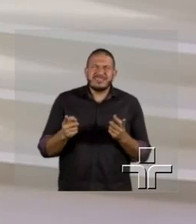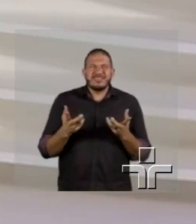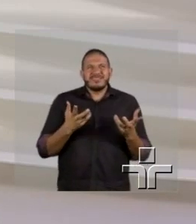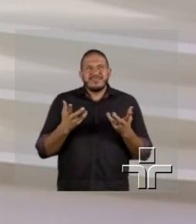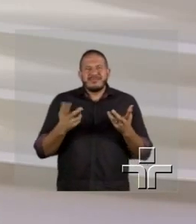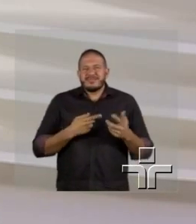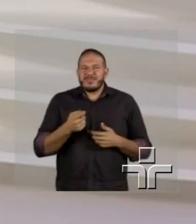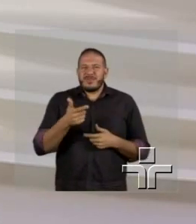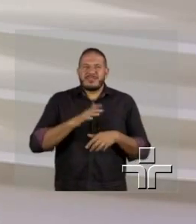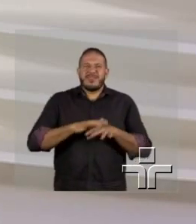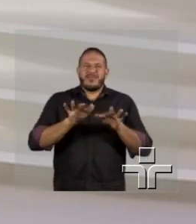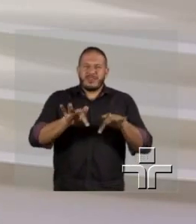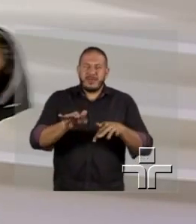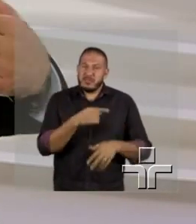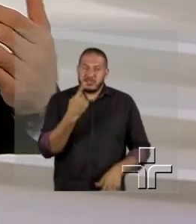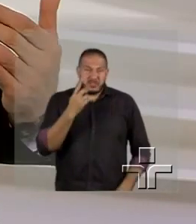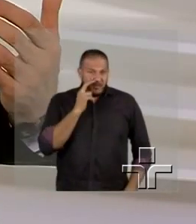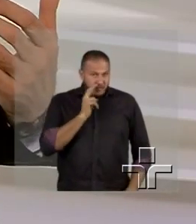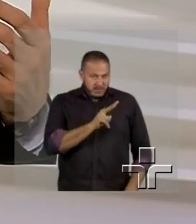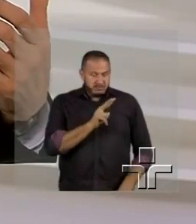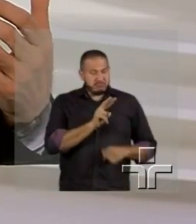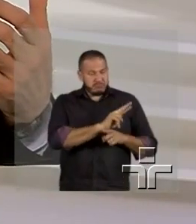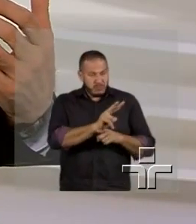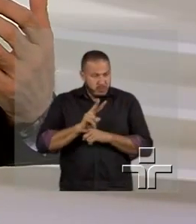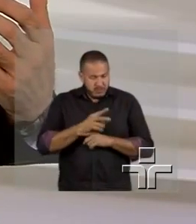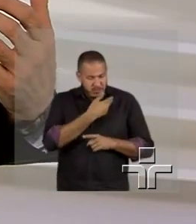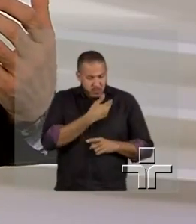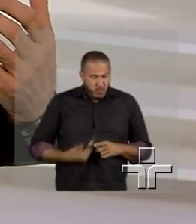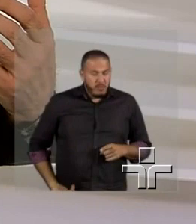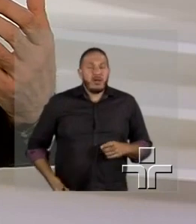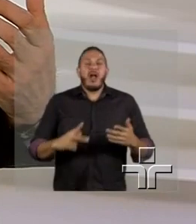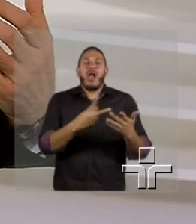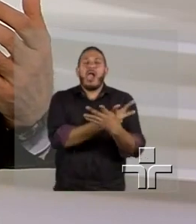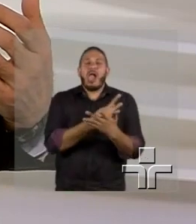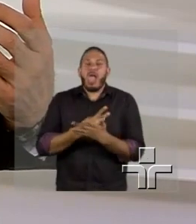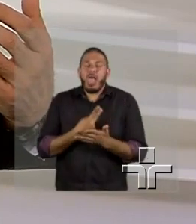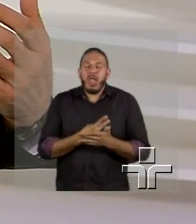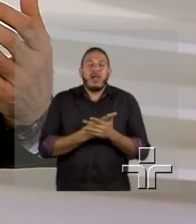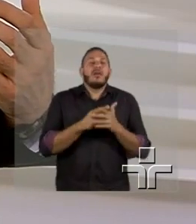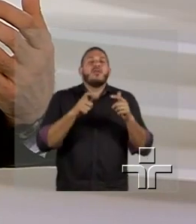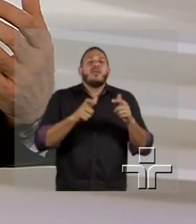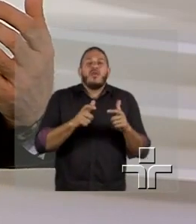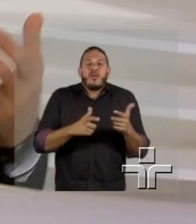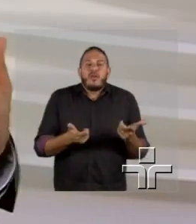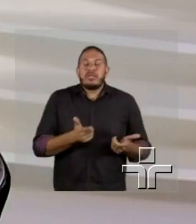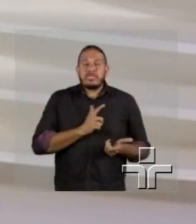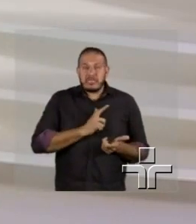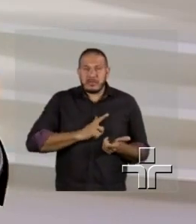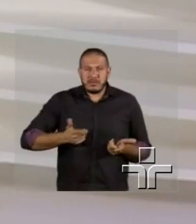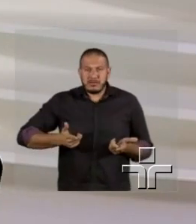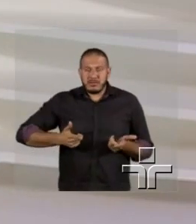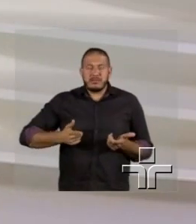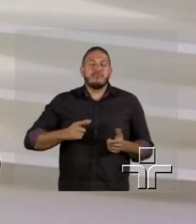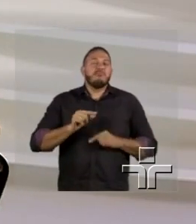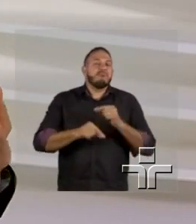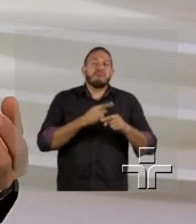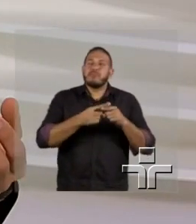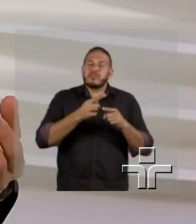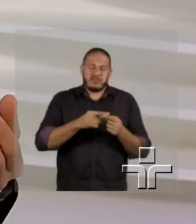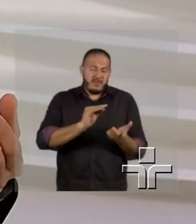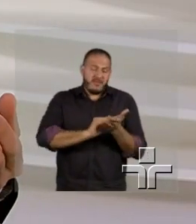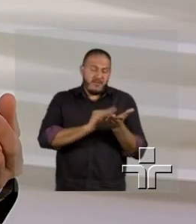Né? Então, naquilo que o governo federal pode colaborar no desmantelamento dessas milícias, eu acho